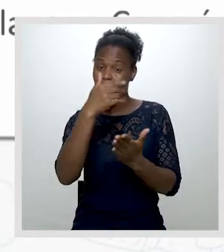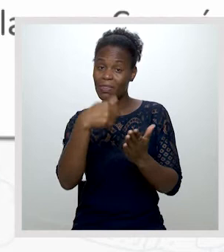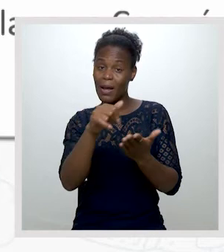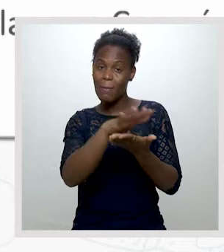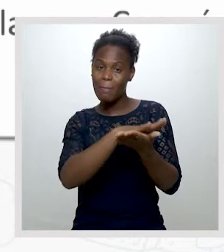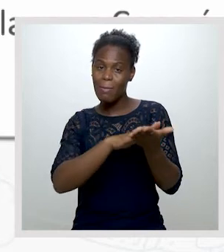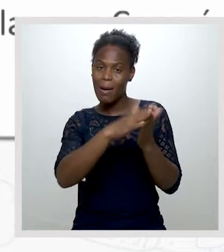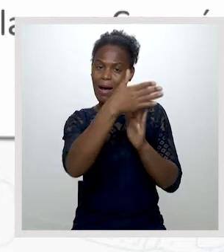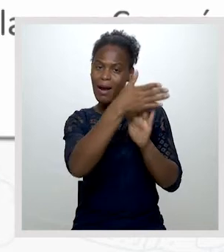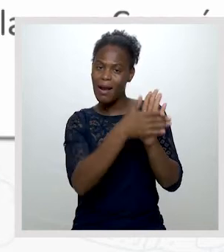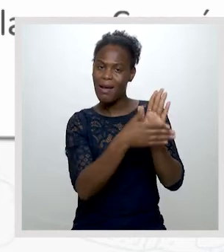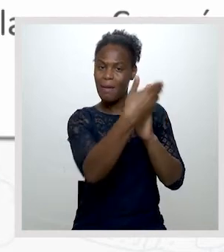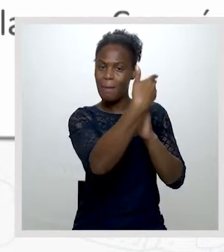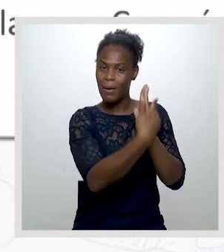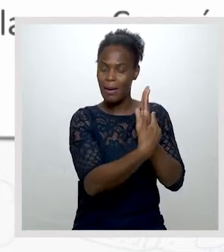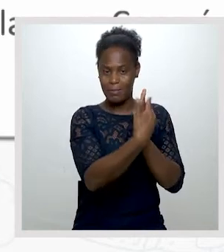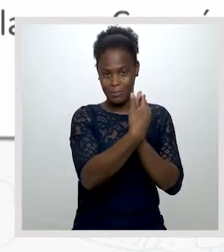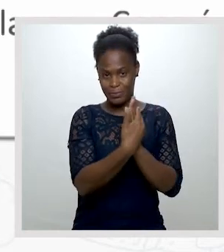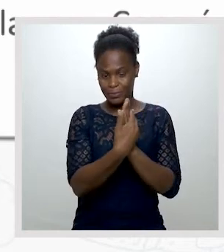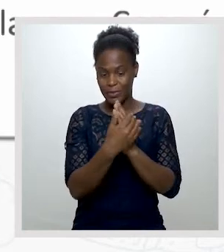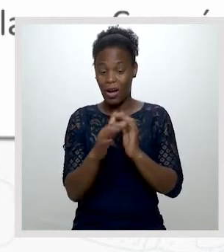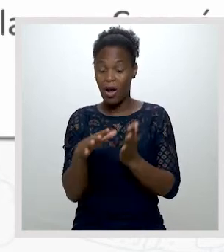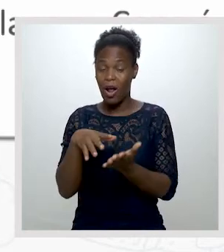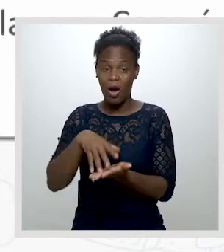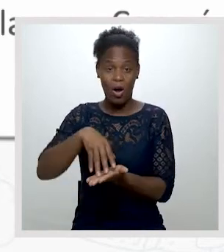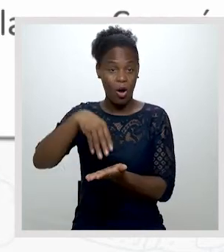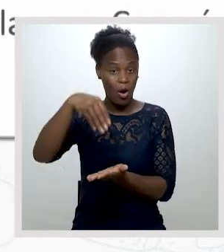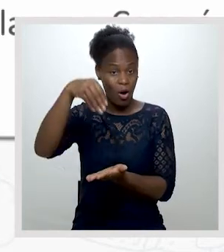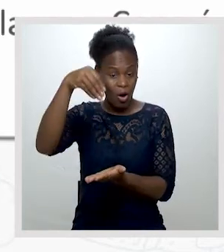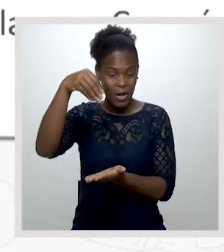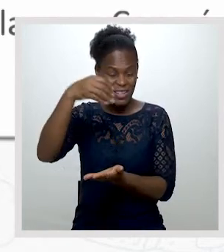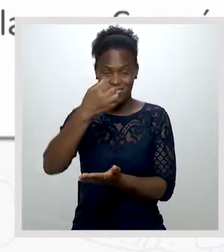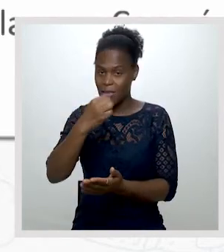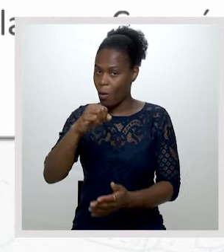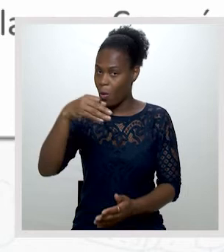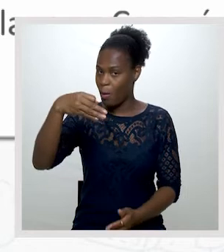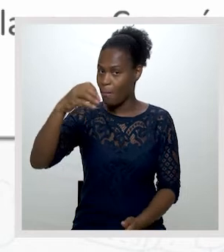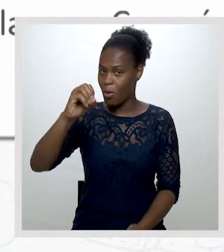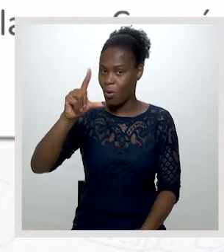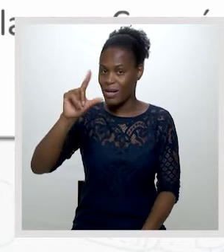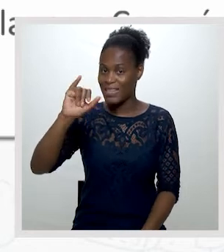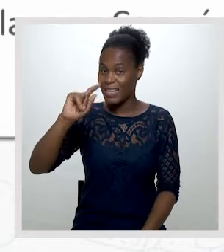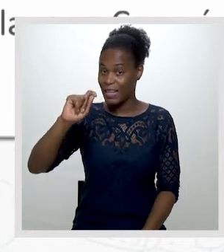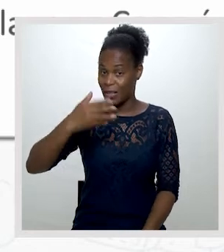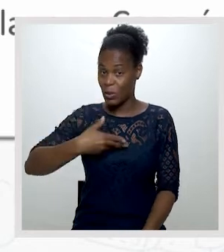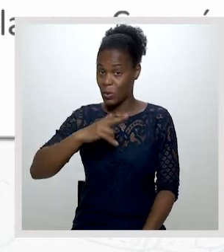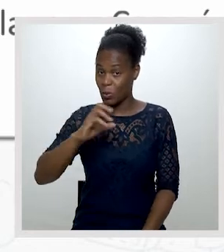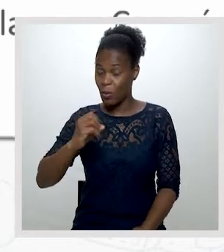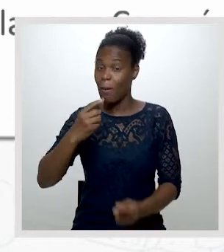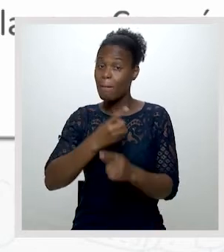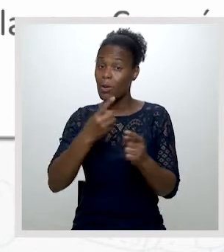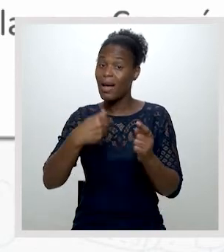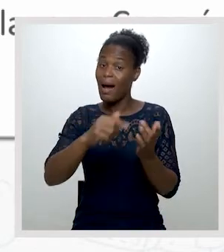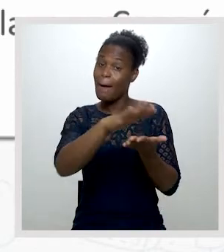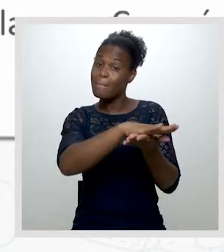E cone é um não poliedro, porque é limitado por superfície plana e curva.